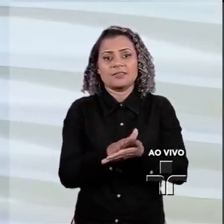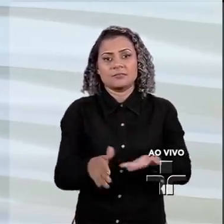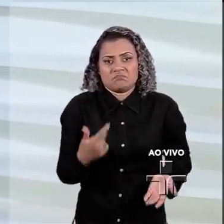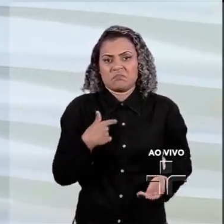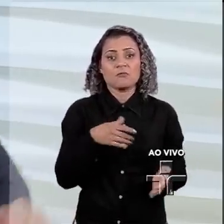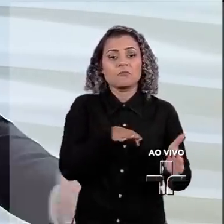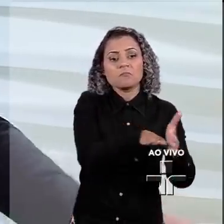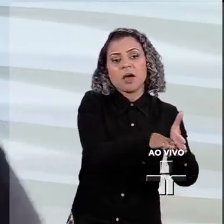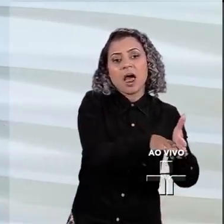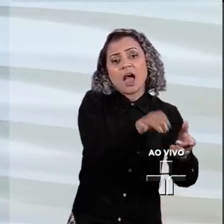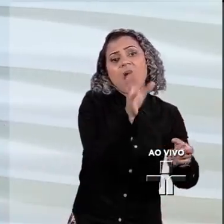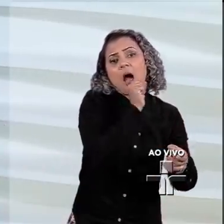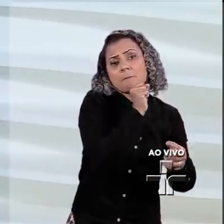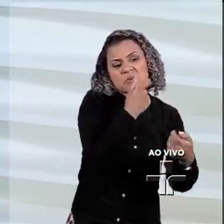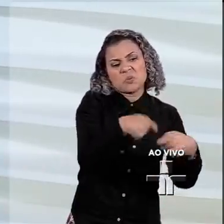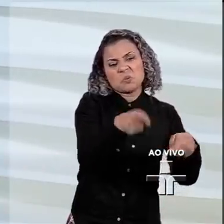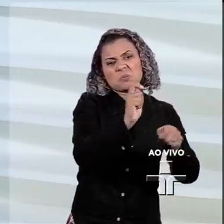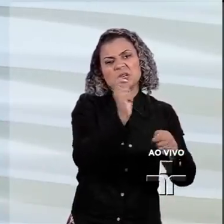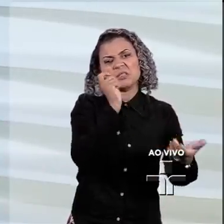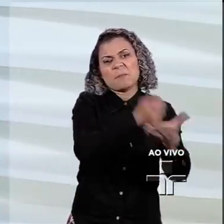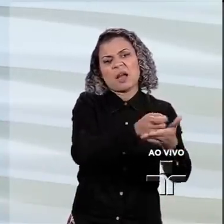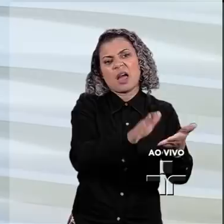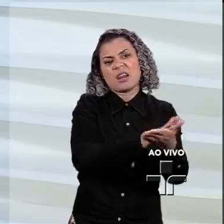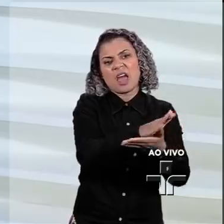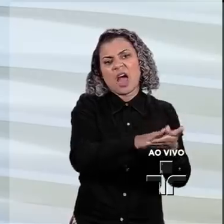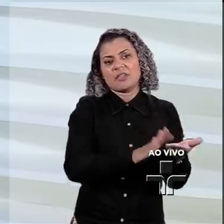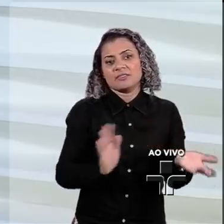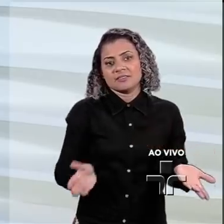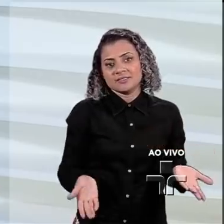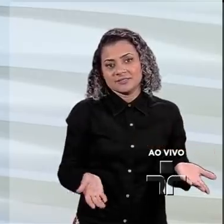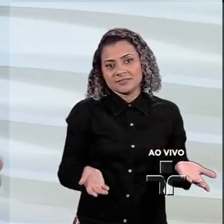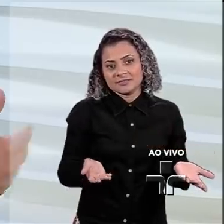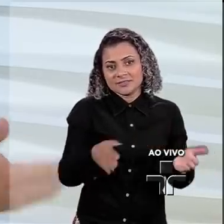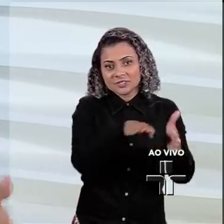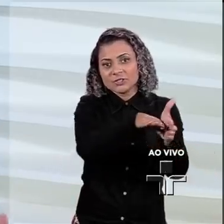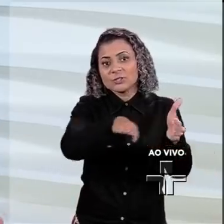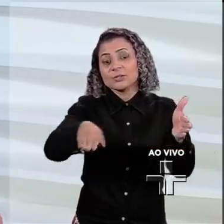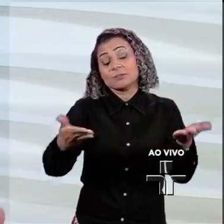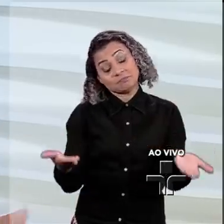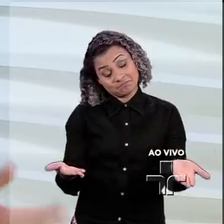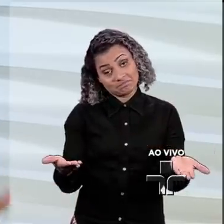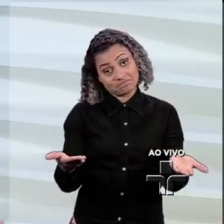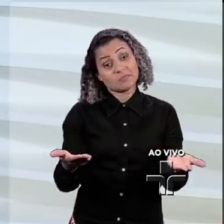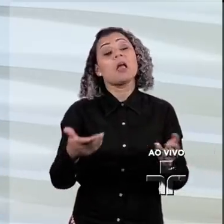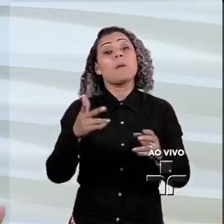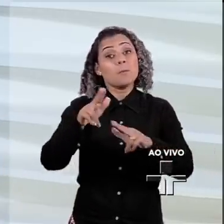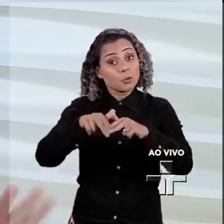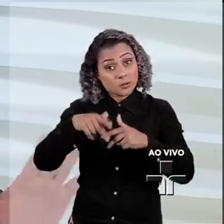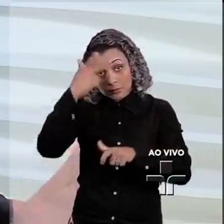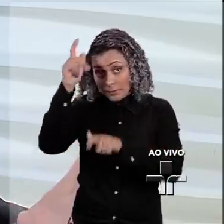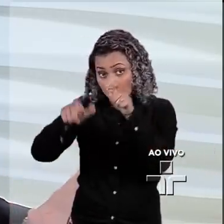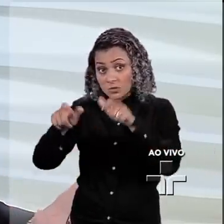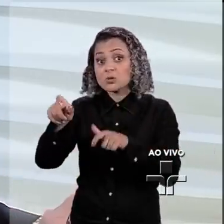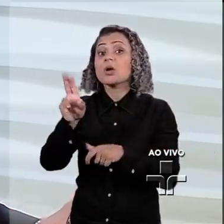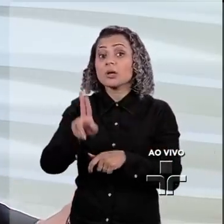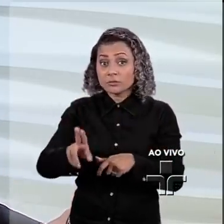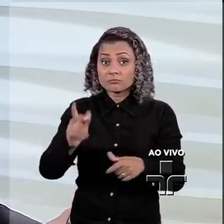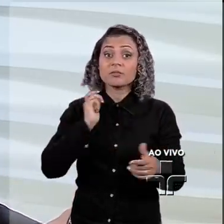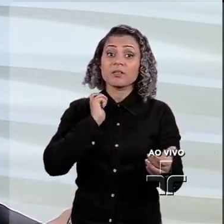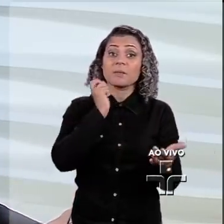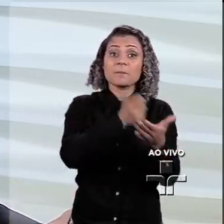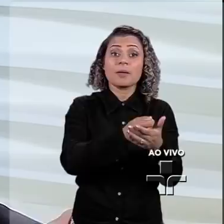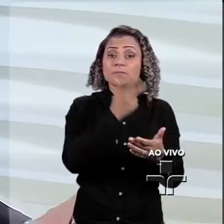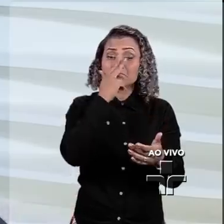aqui rapidamente, então eu não preciso botar o talão de Zona Azul, então, de certa forma, aqueles que seguem a legislação não vão ter